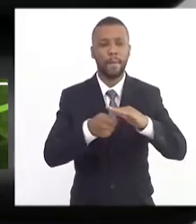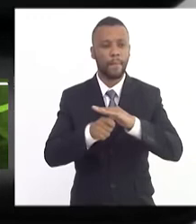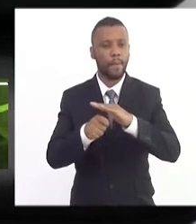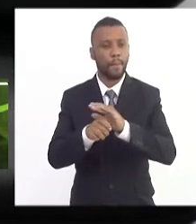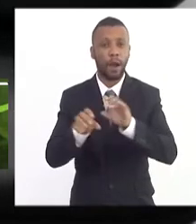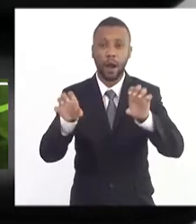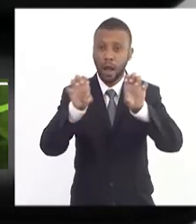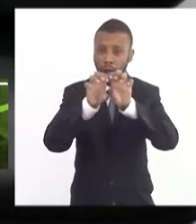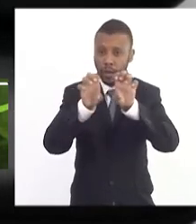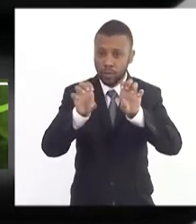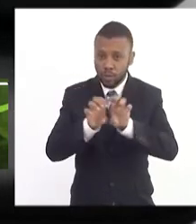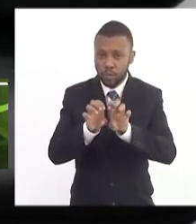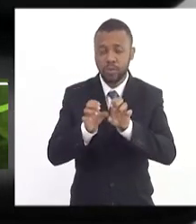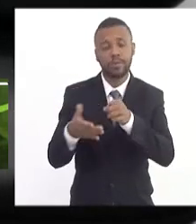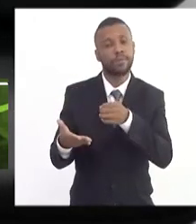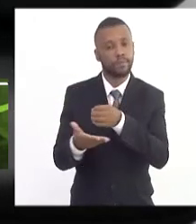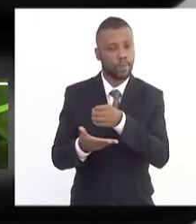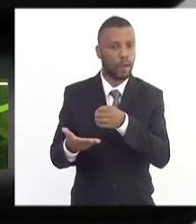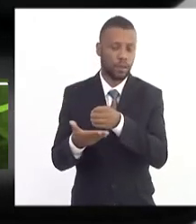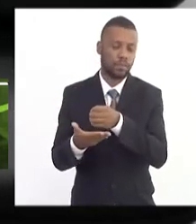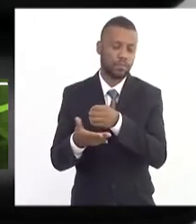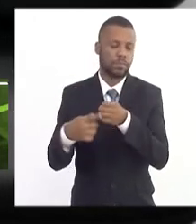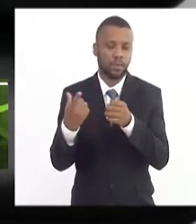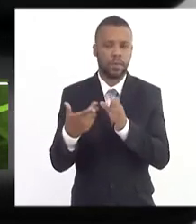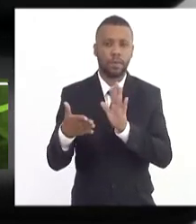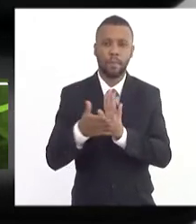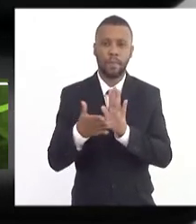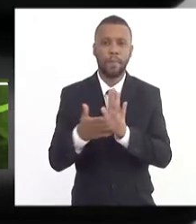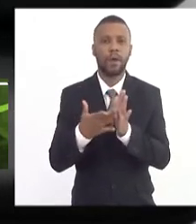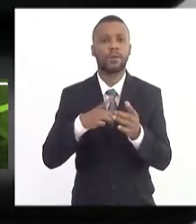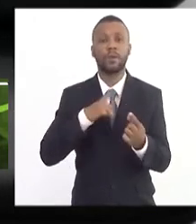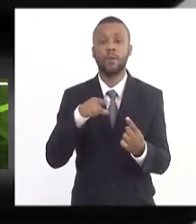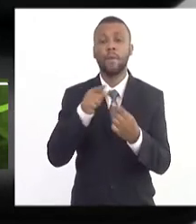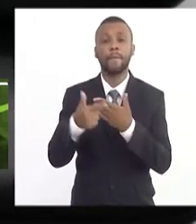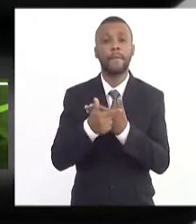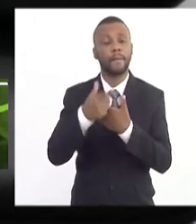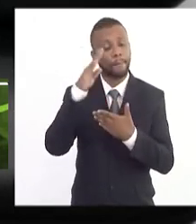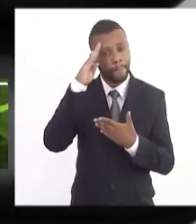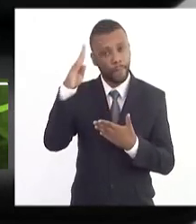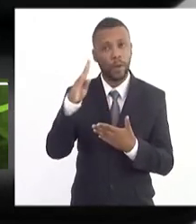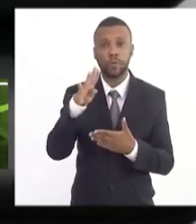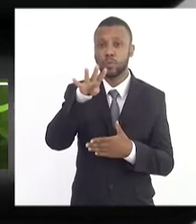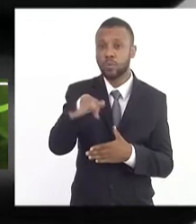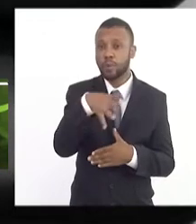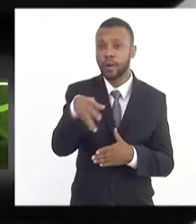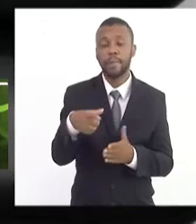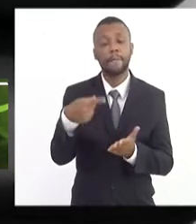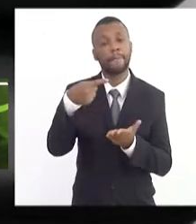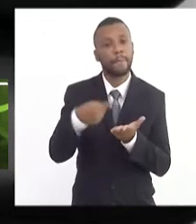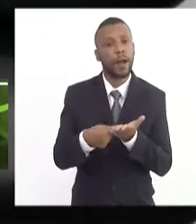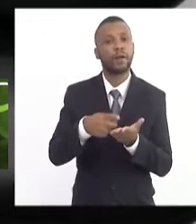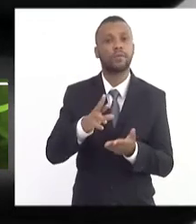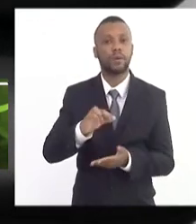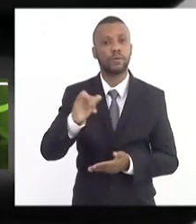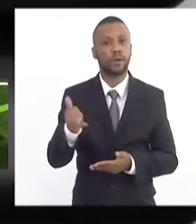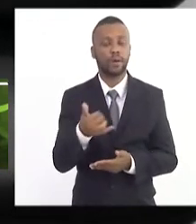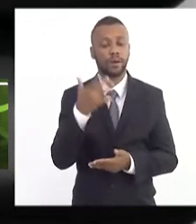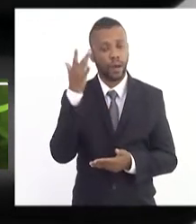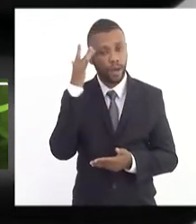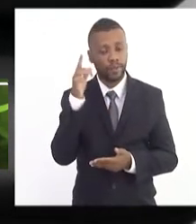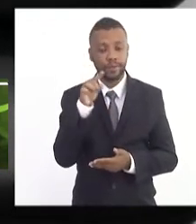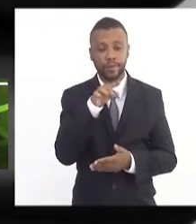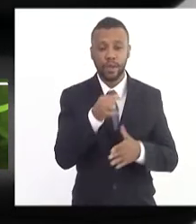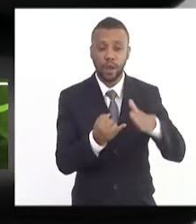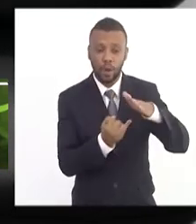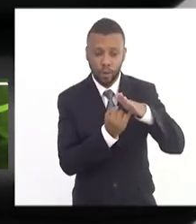que ele se colocou como um papel principal do Pacto RJ. Acho que a SES e a INEA observou bem